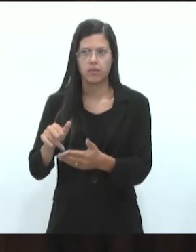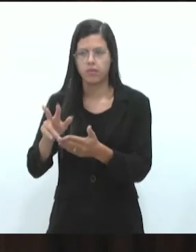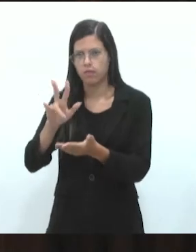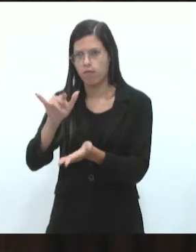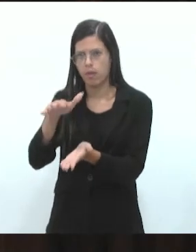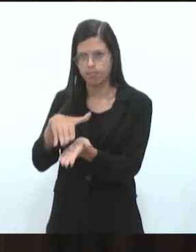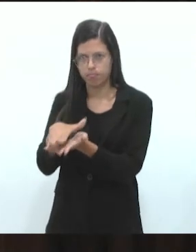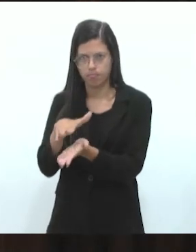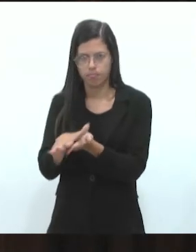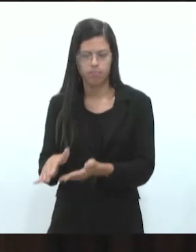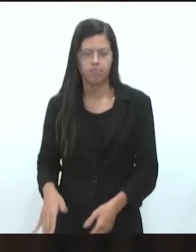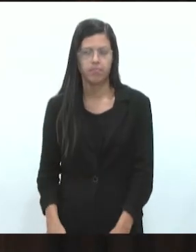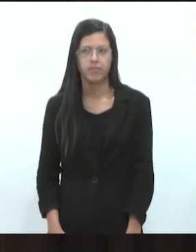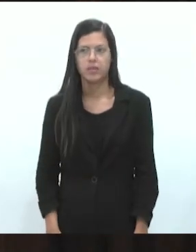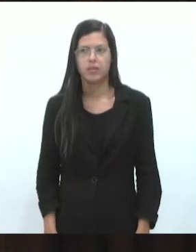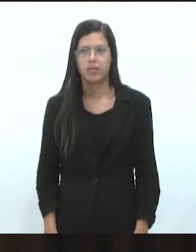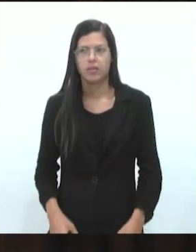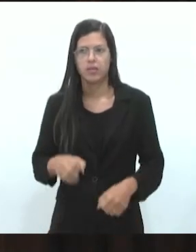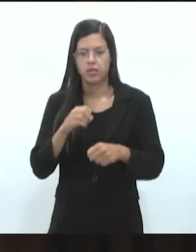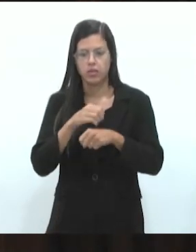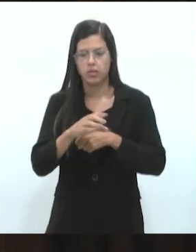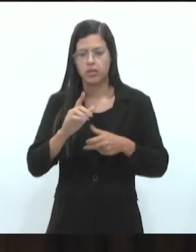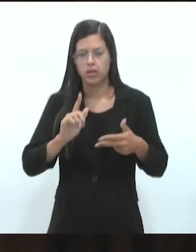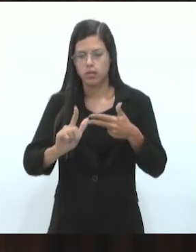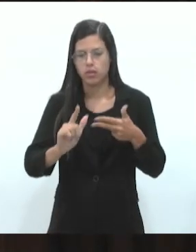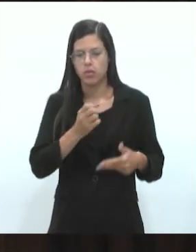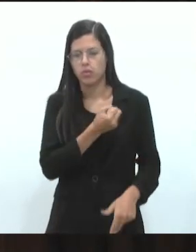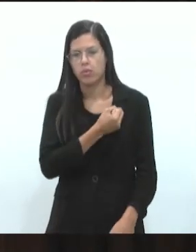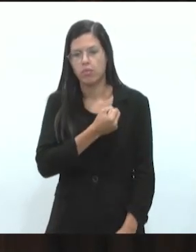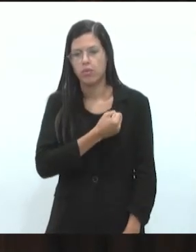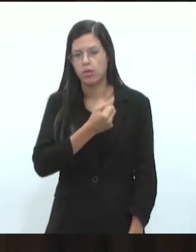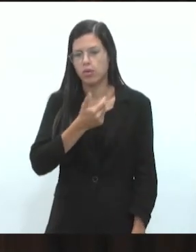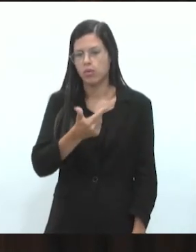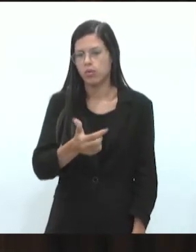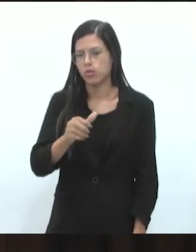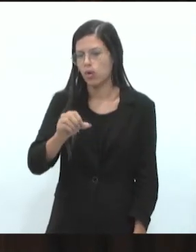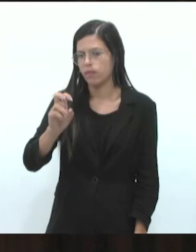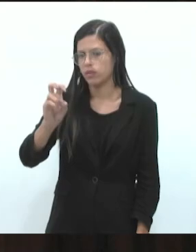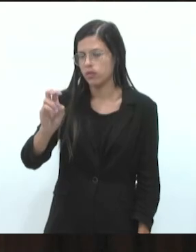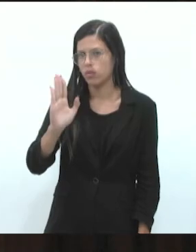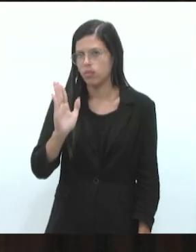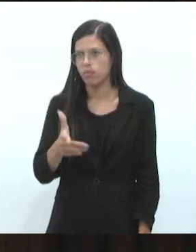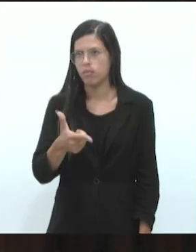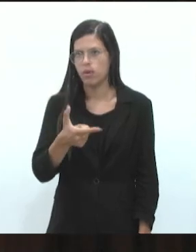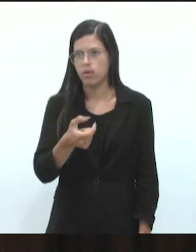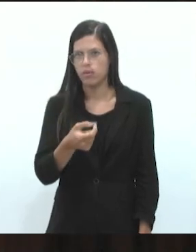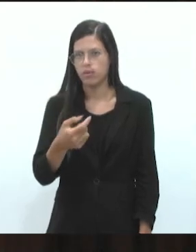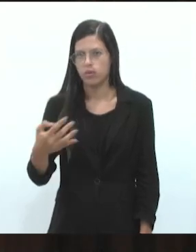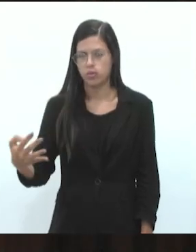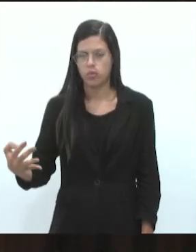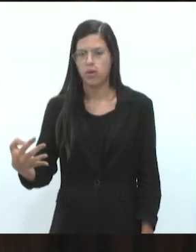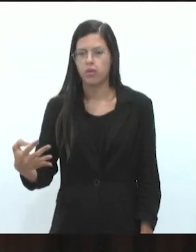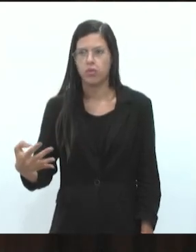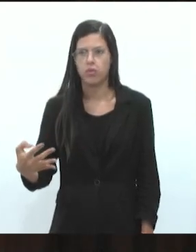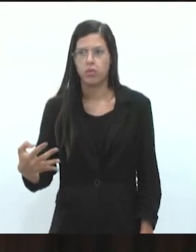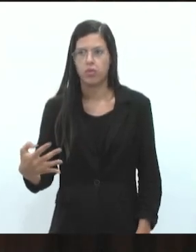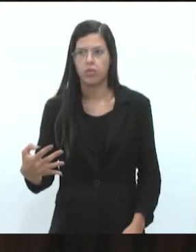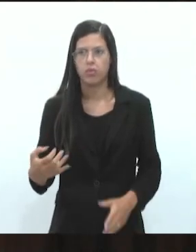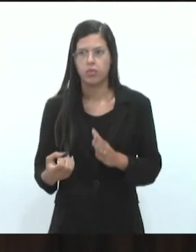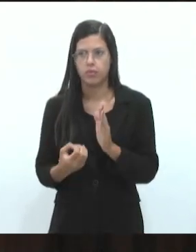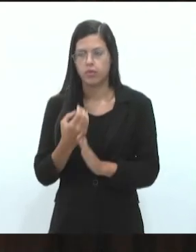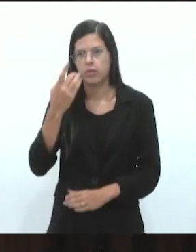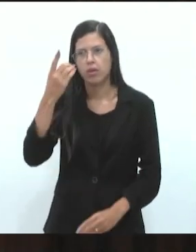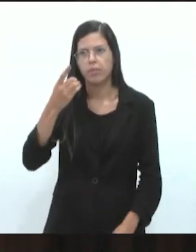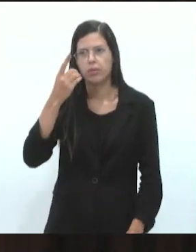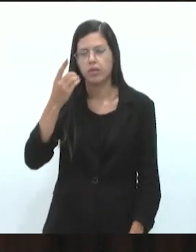publicação. Indicação legislativa número 295, de 2024, de autoria da